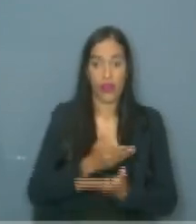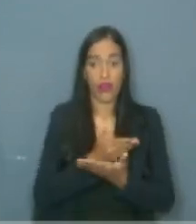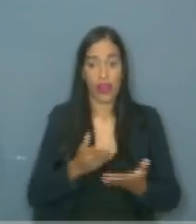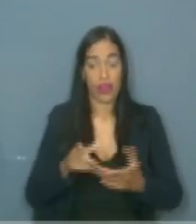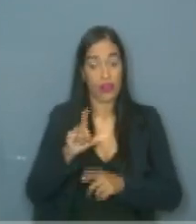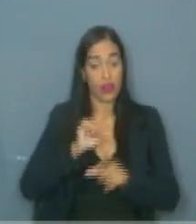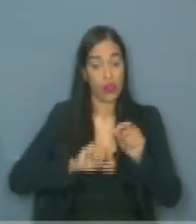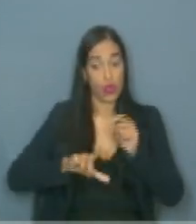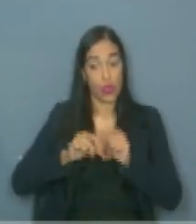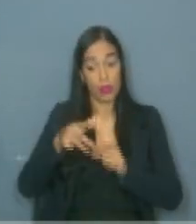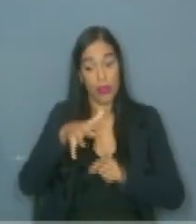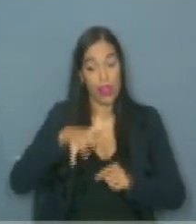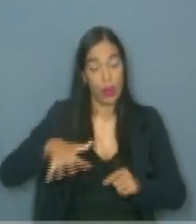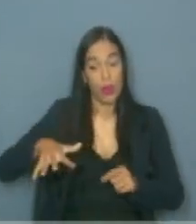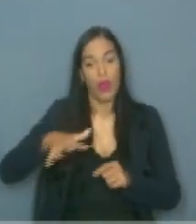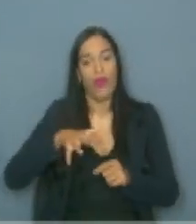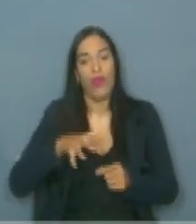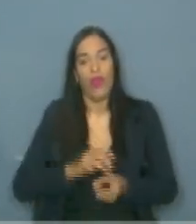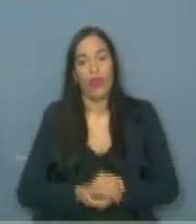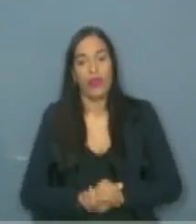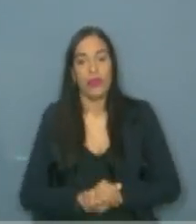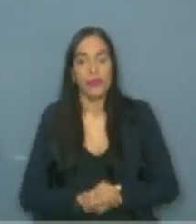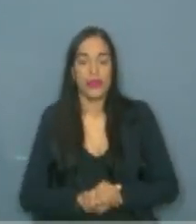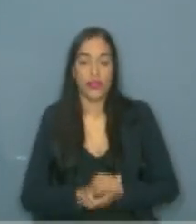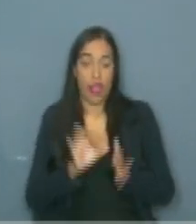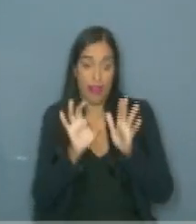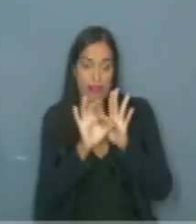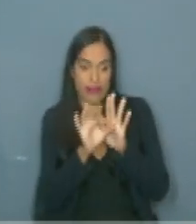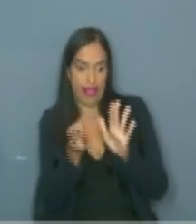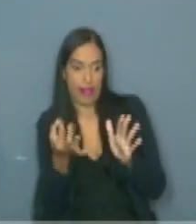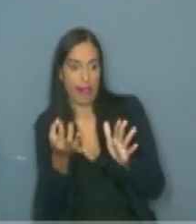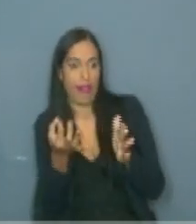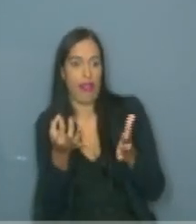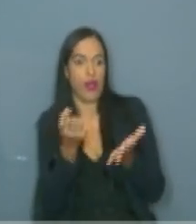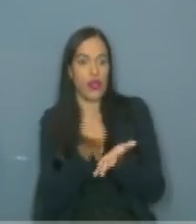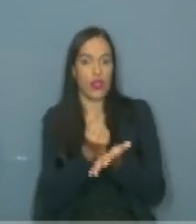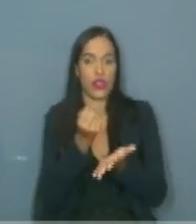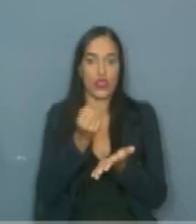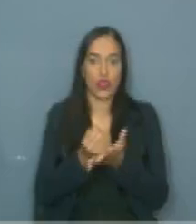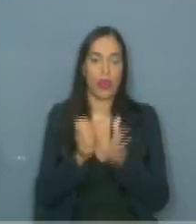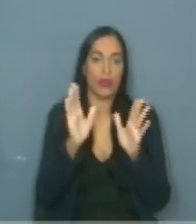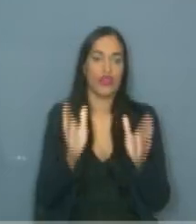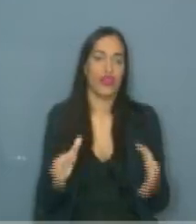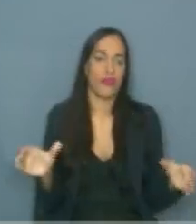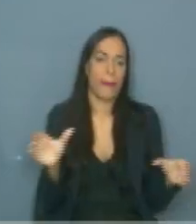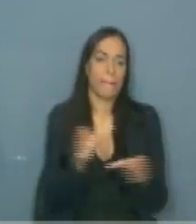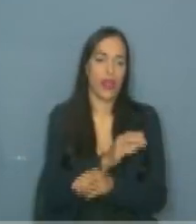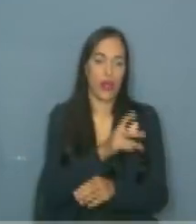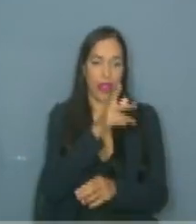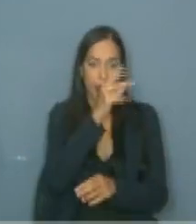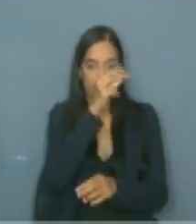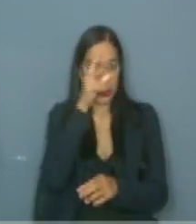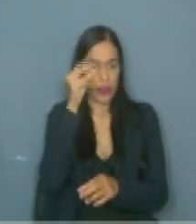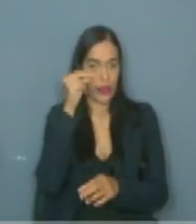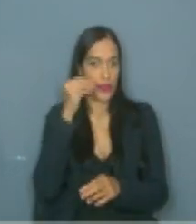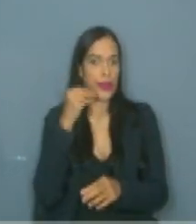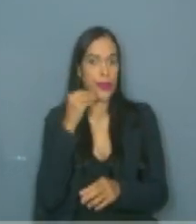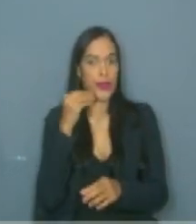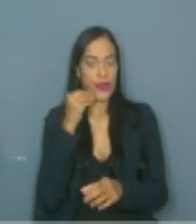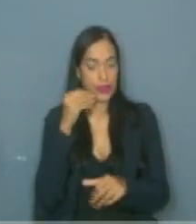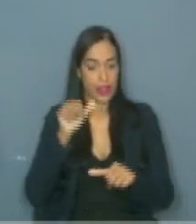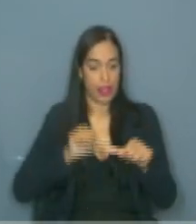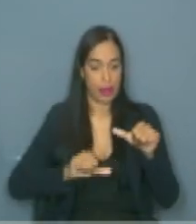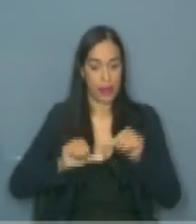escolhidas pelo povo, e não apenas chancelar, carimbar um documento que já vem pronto da prefeitura, com pouquíssima oportunidade de